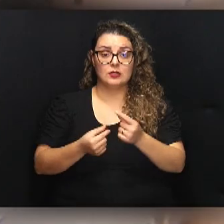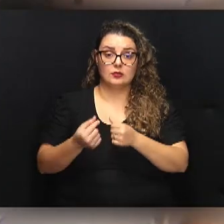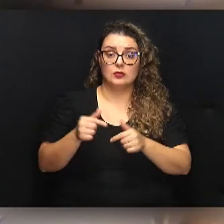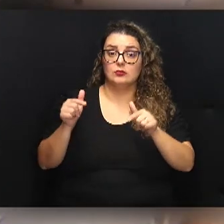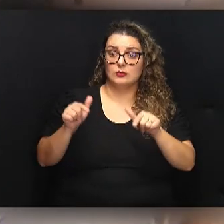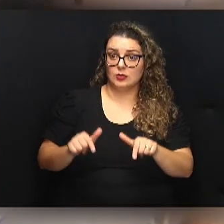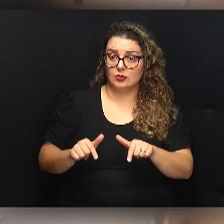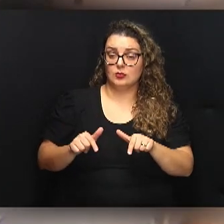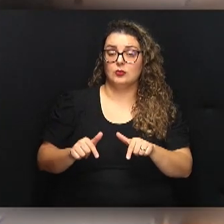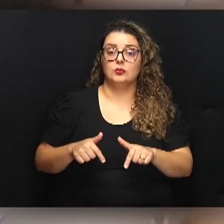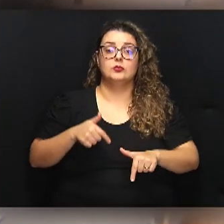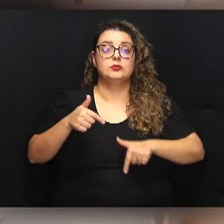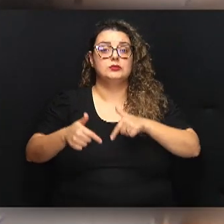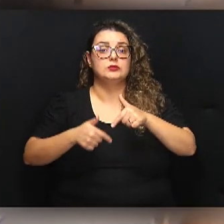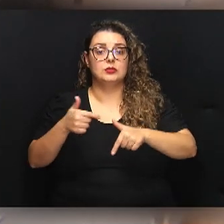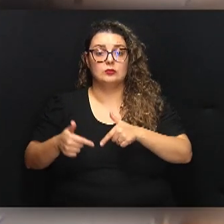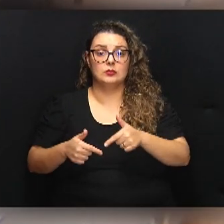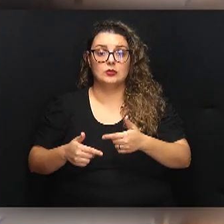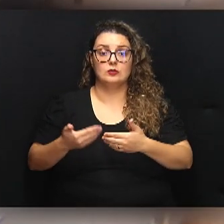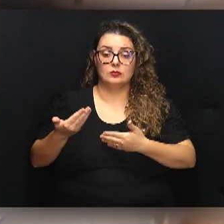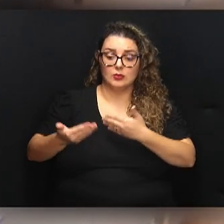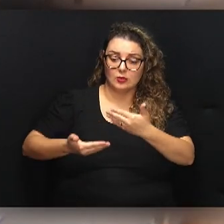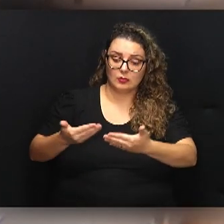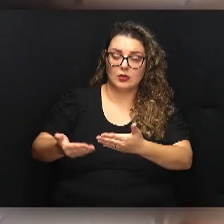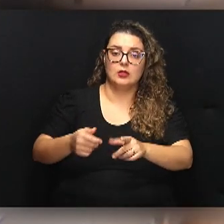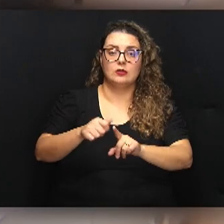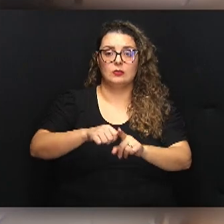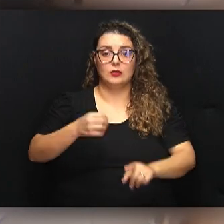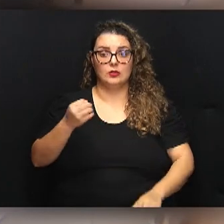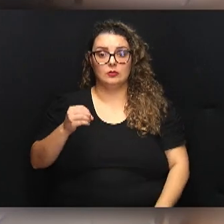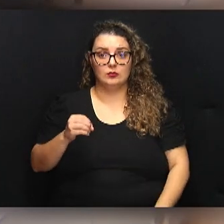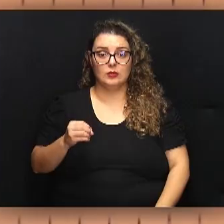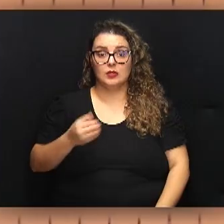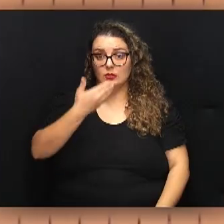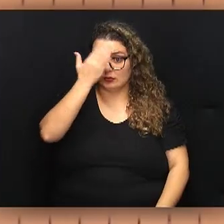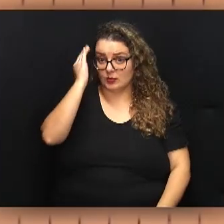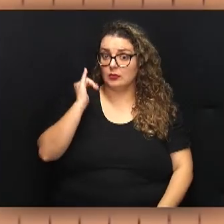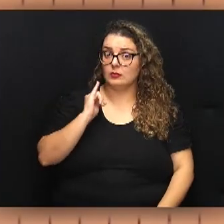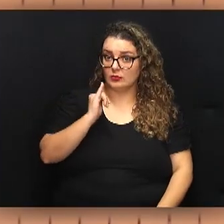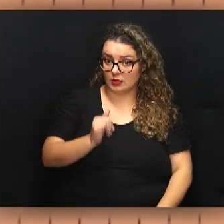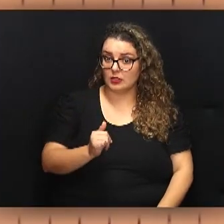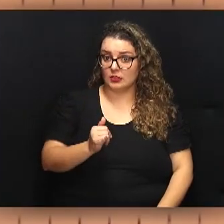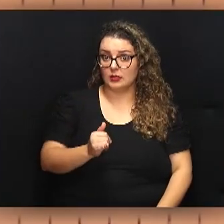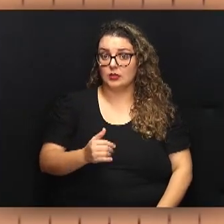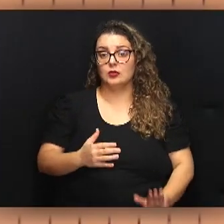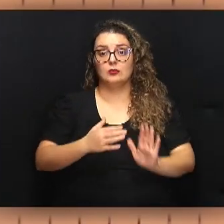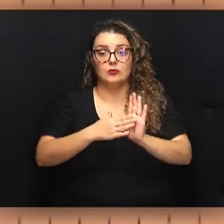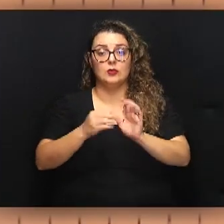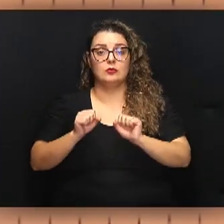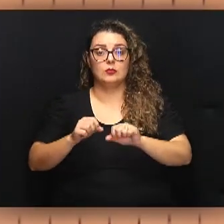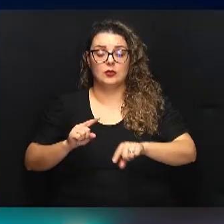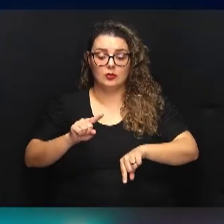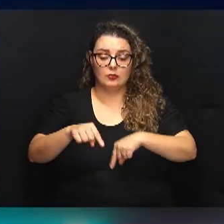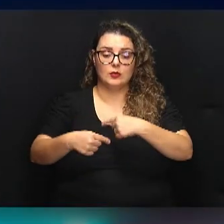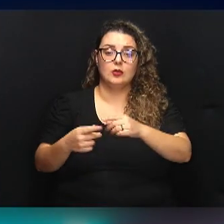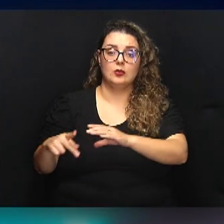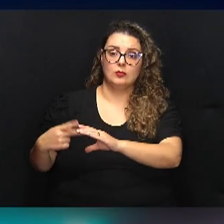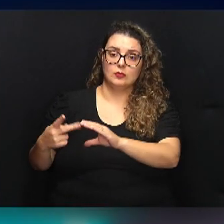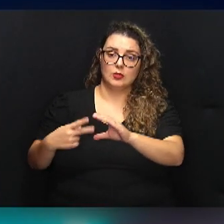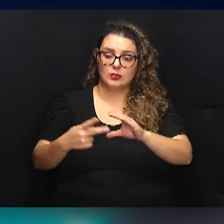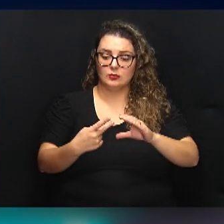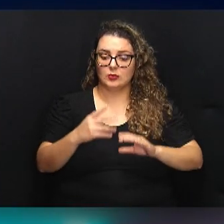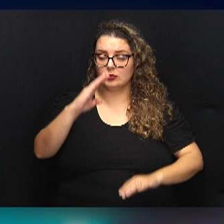local. Os trabalhos devem seguir até outubro e Iabico lembra que o modelo pode ser levado a outras câmaras